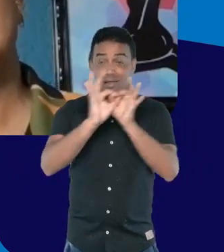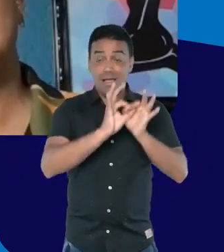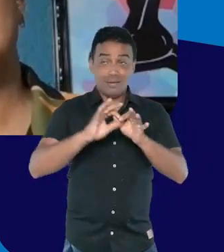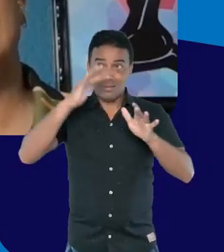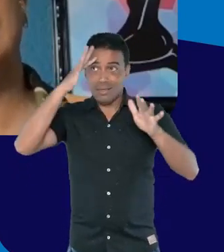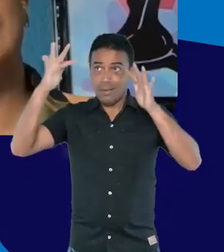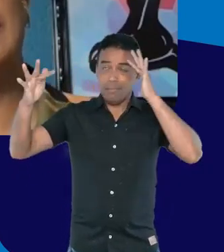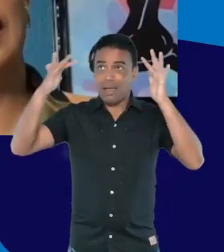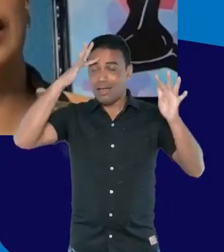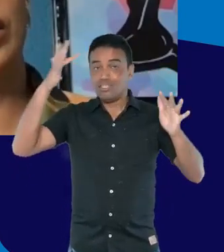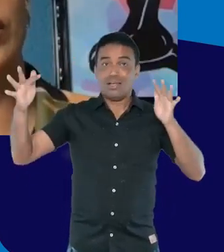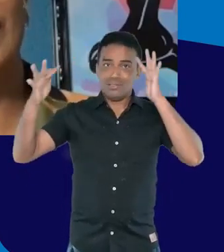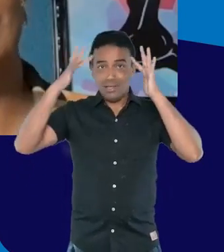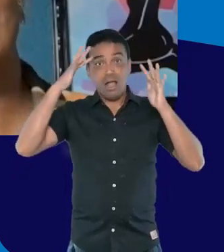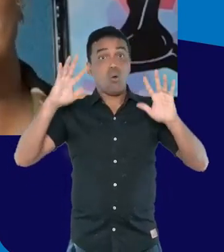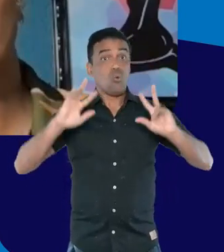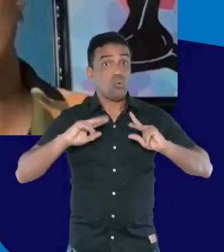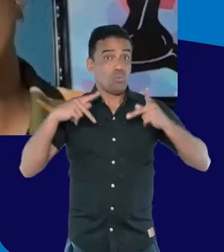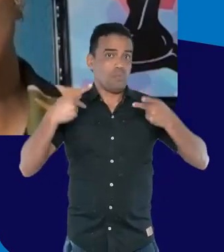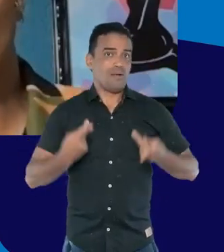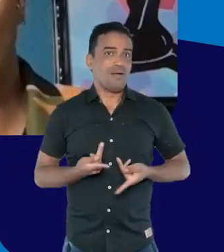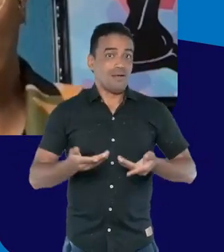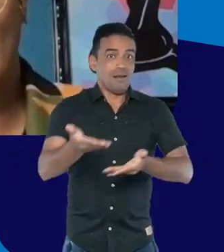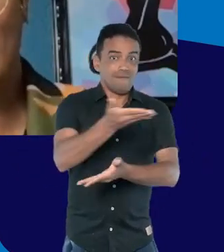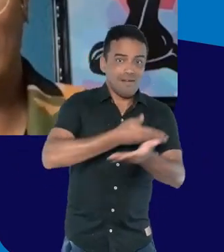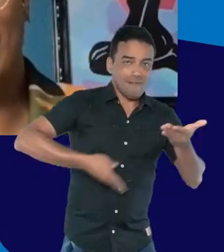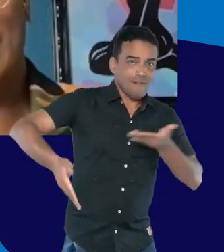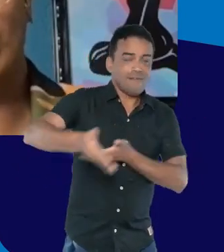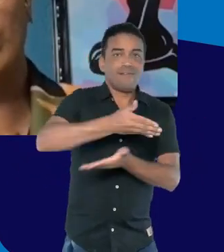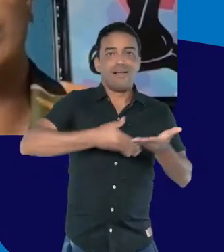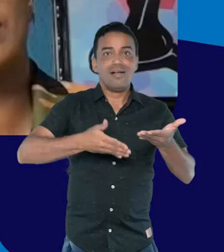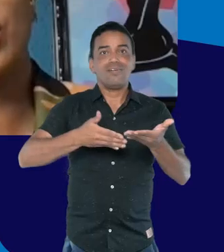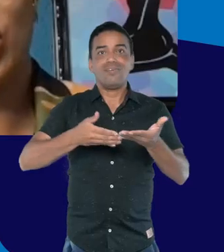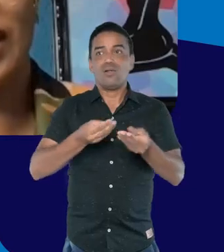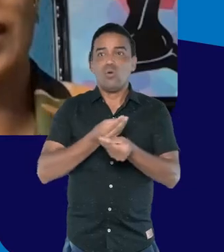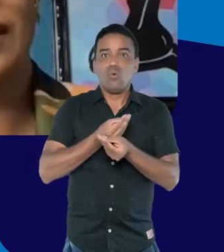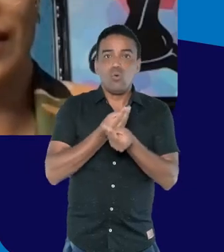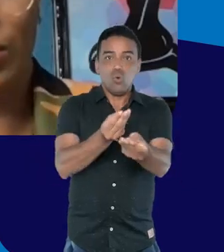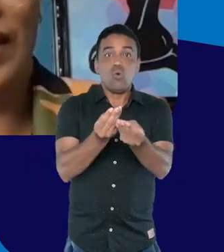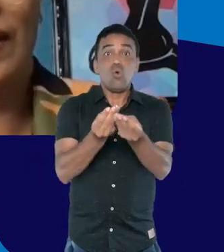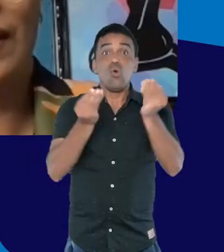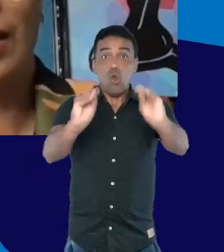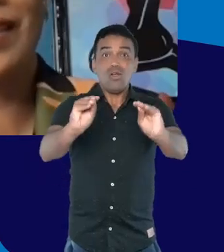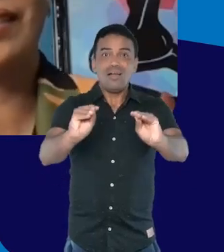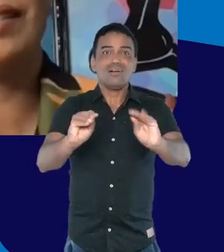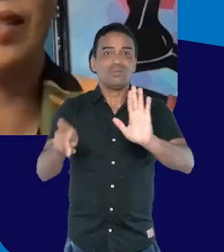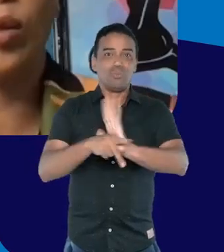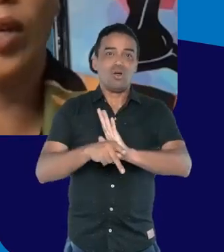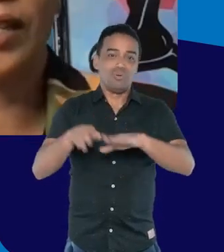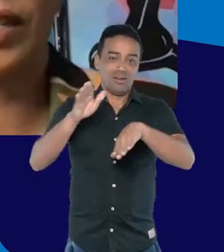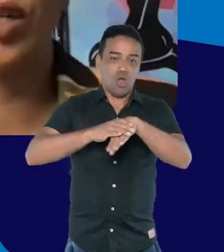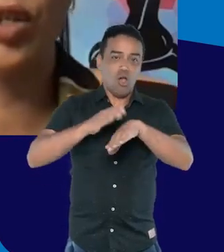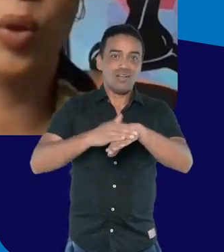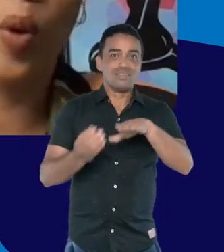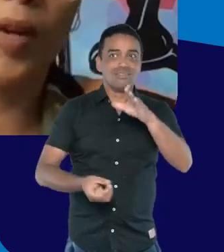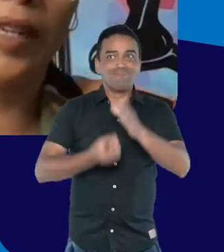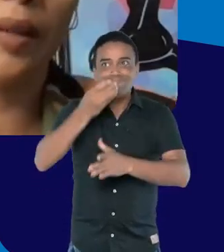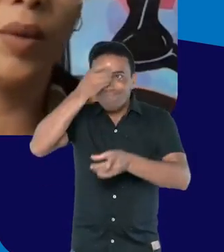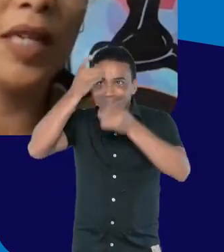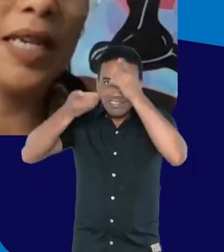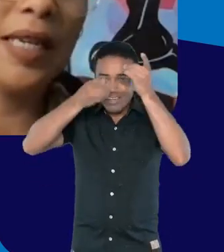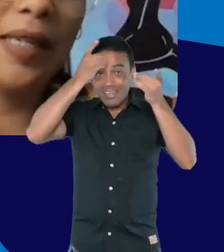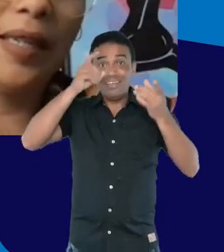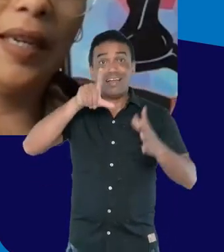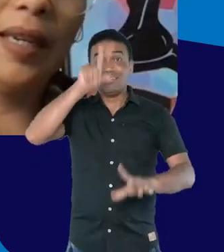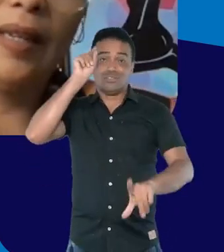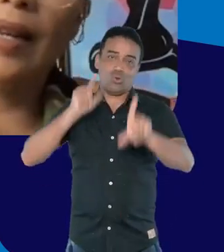coletivo, a gente vai trazendo isso para as coisas que a gente cria também, para as decisões que a gente toma.